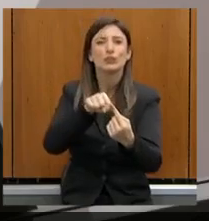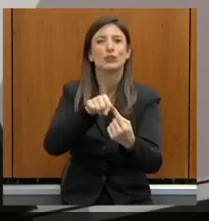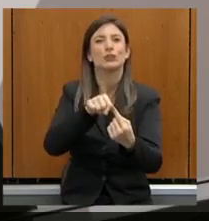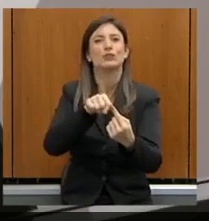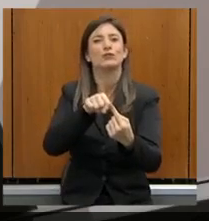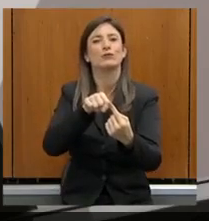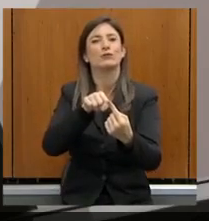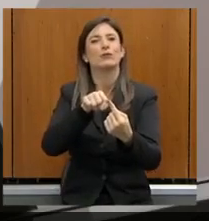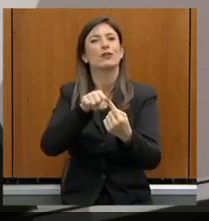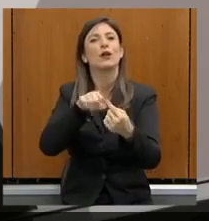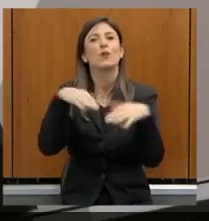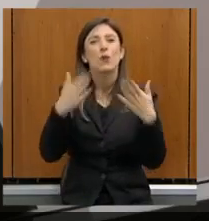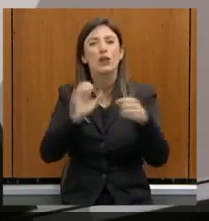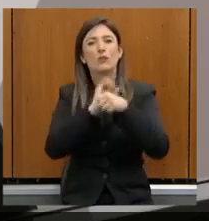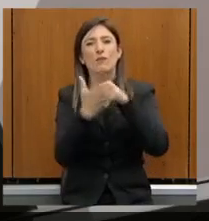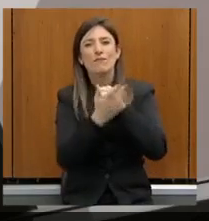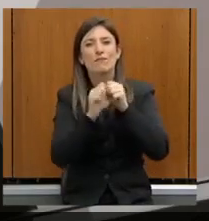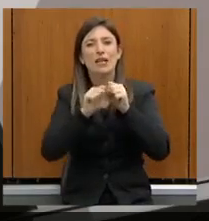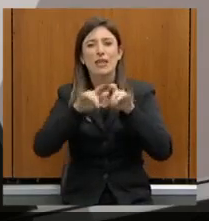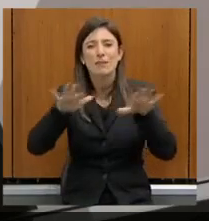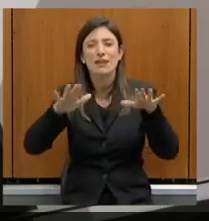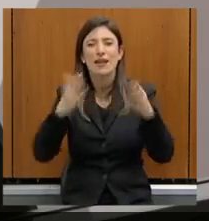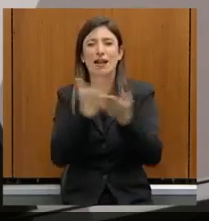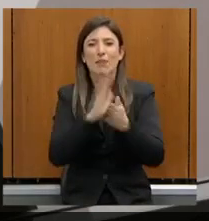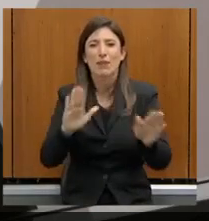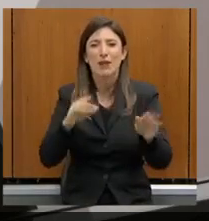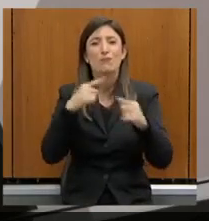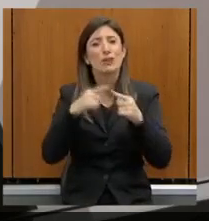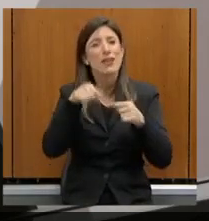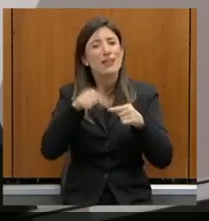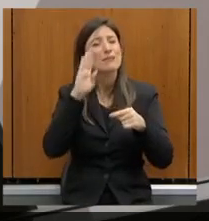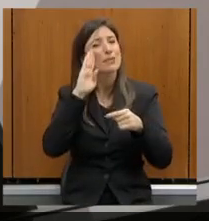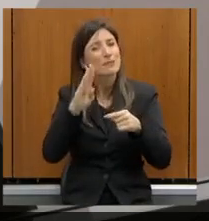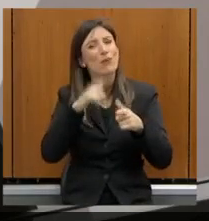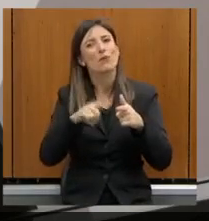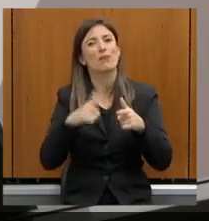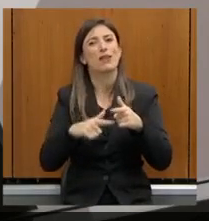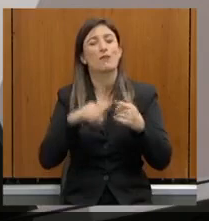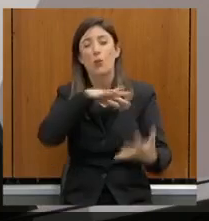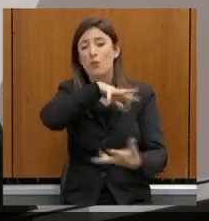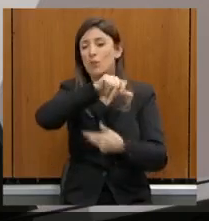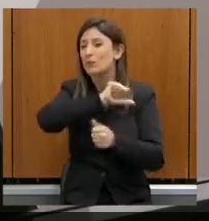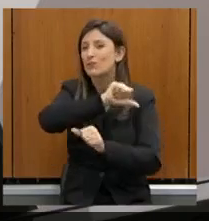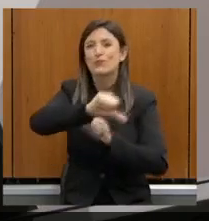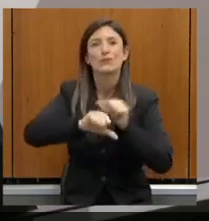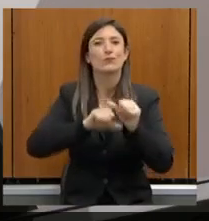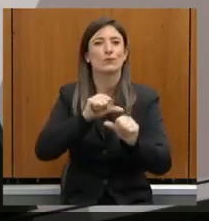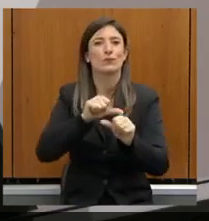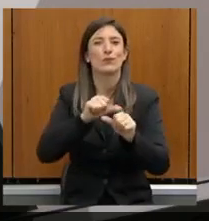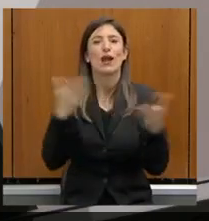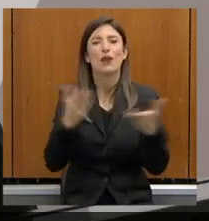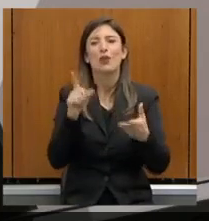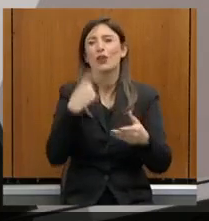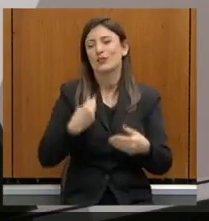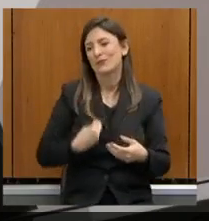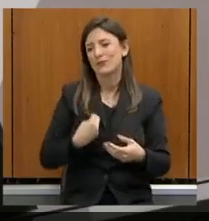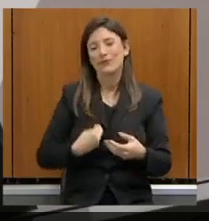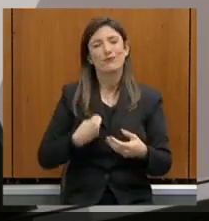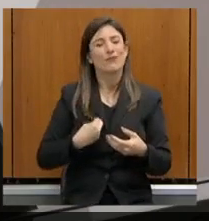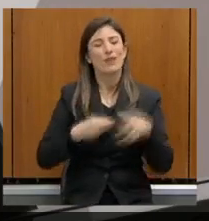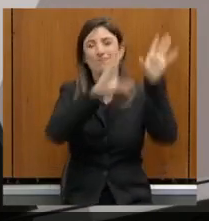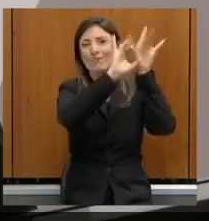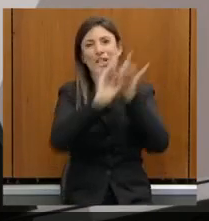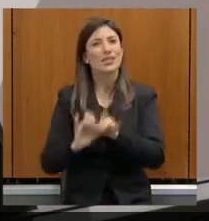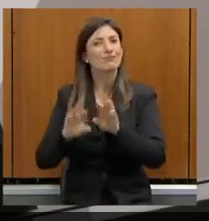-pandemia porque é o maior problema, porque o mundo mudou. Vivemos sobre outros paradigmas, não